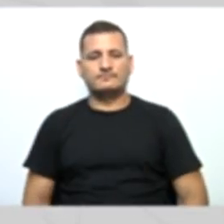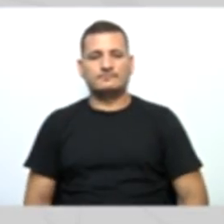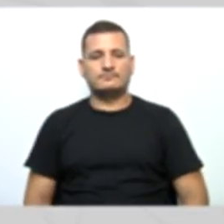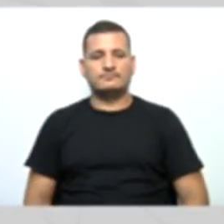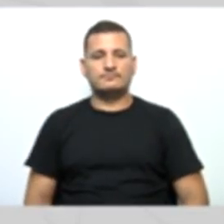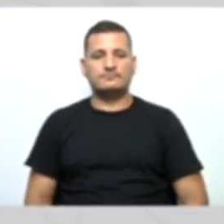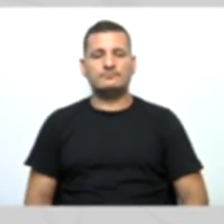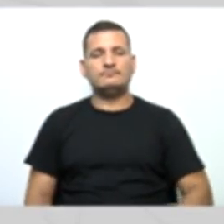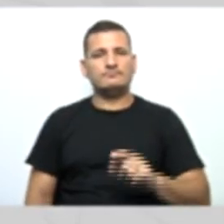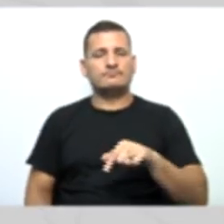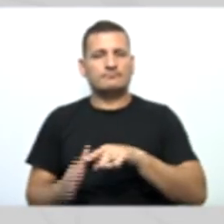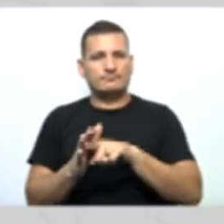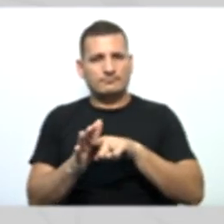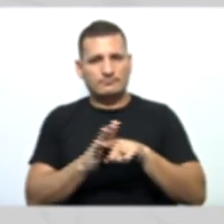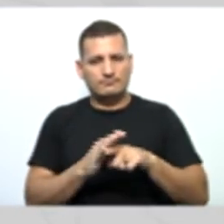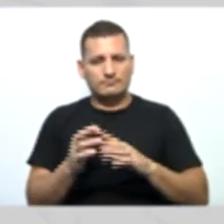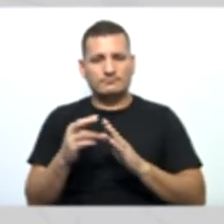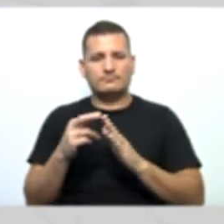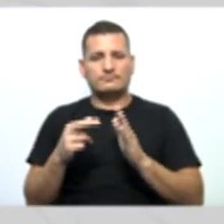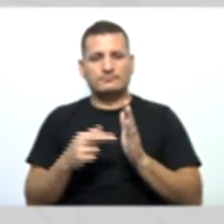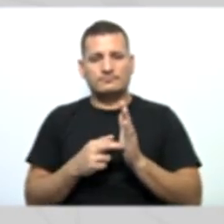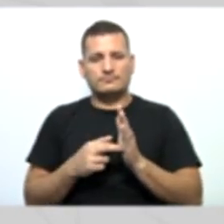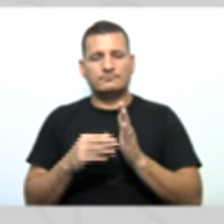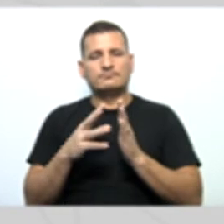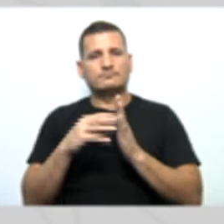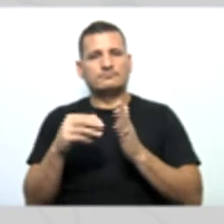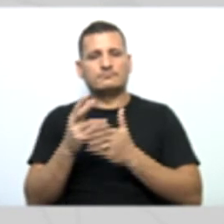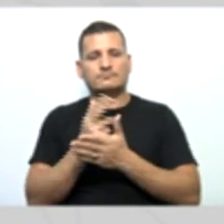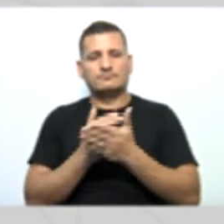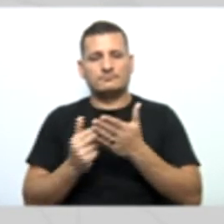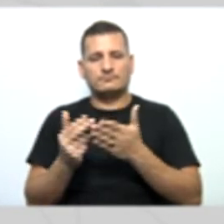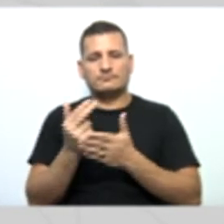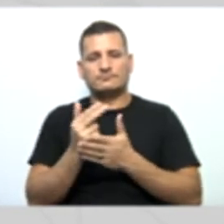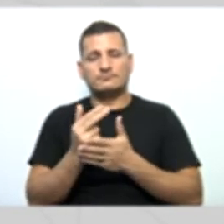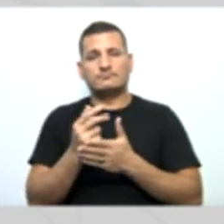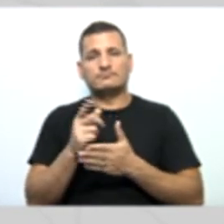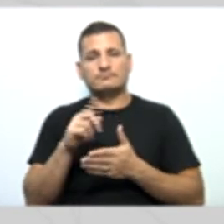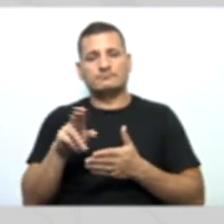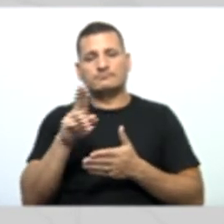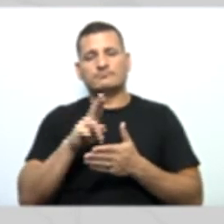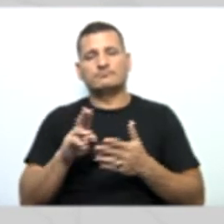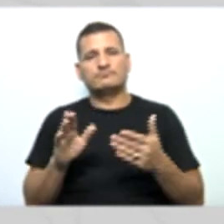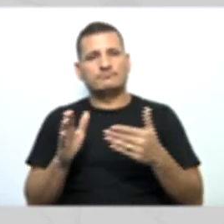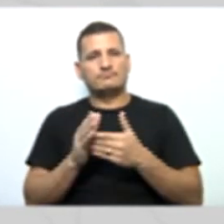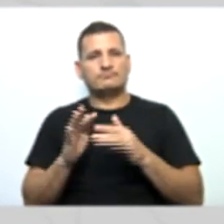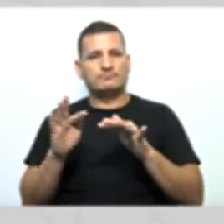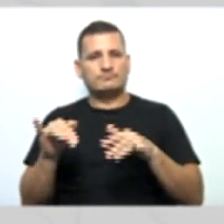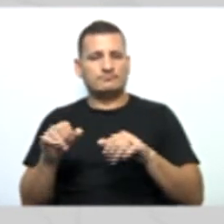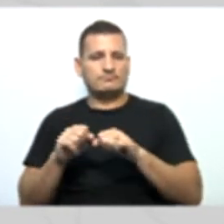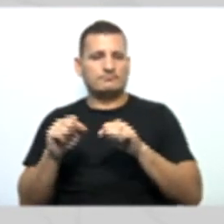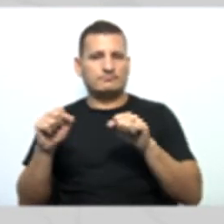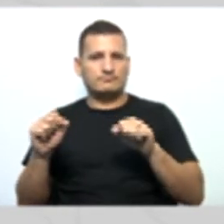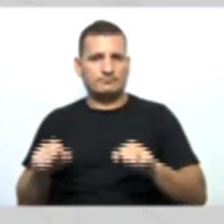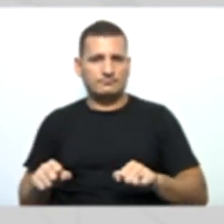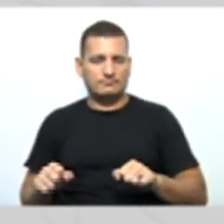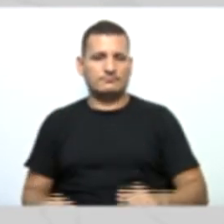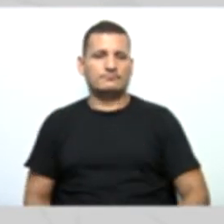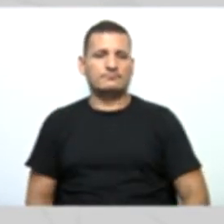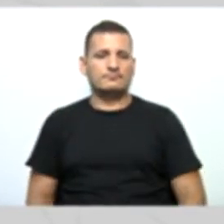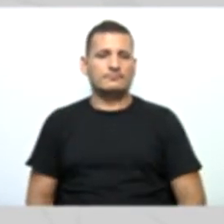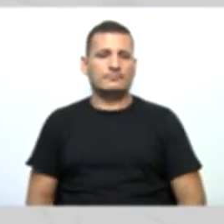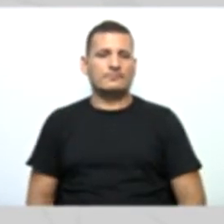São levantamentos de requisitos, modelos de diagramas que serão utilizados até o término do sistema. É isso